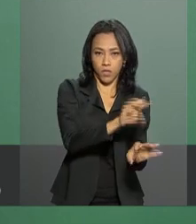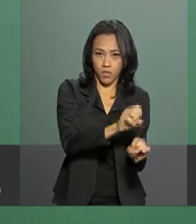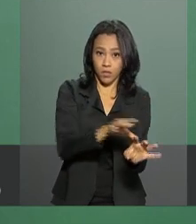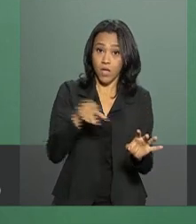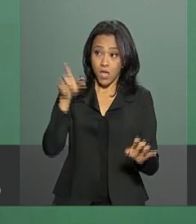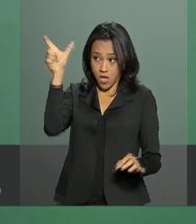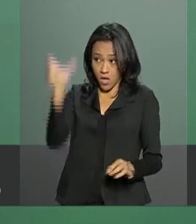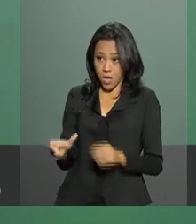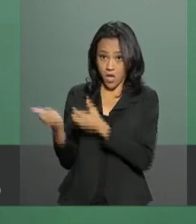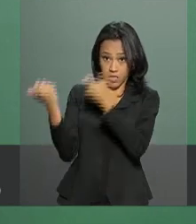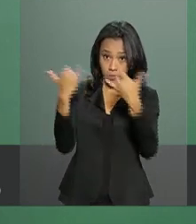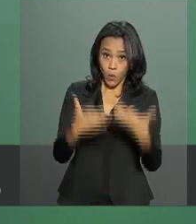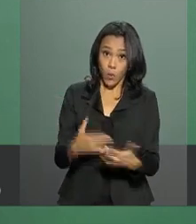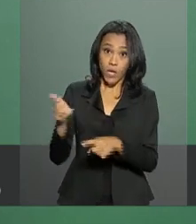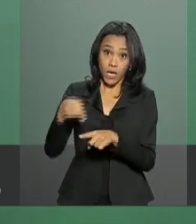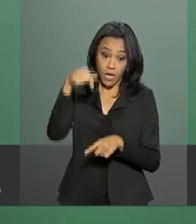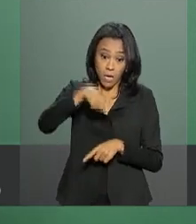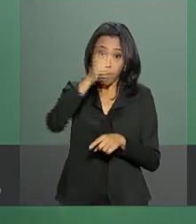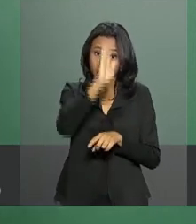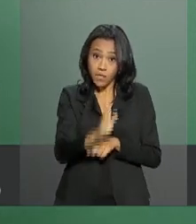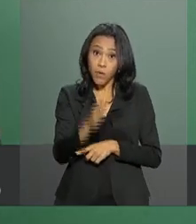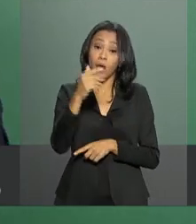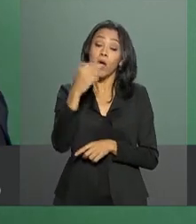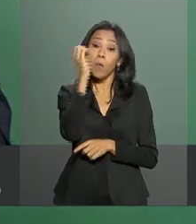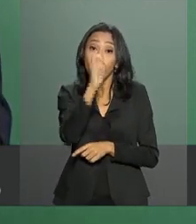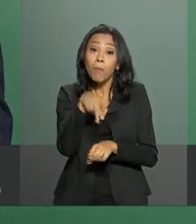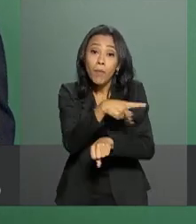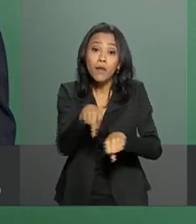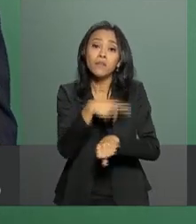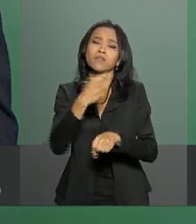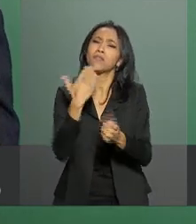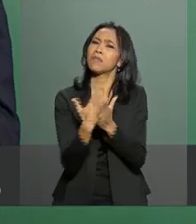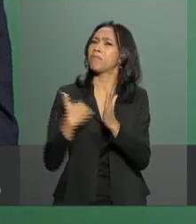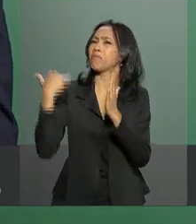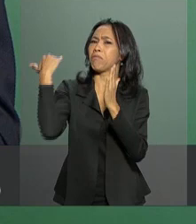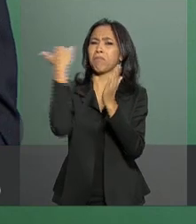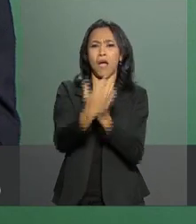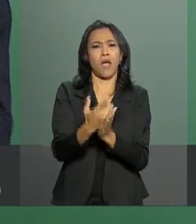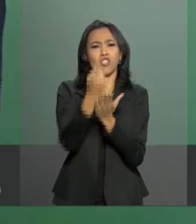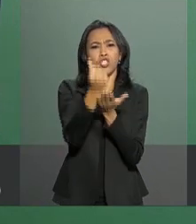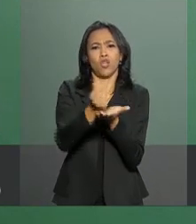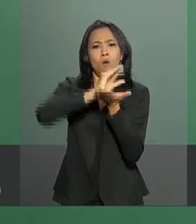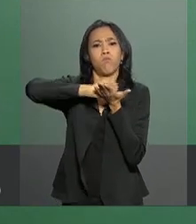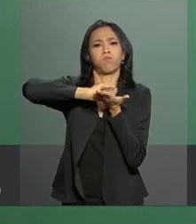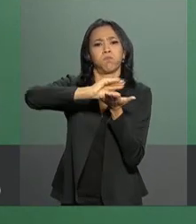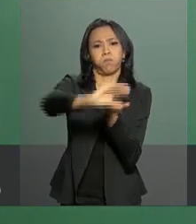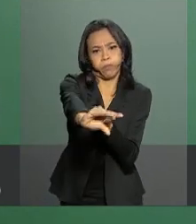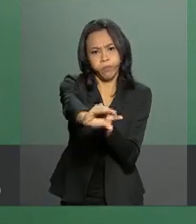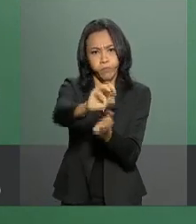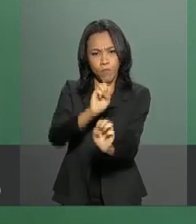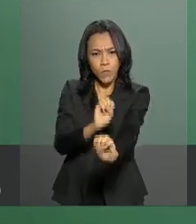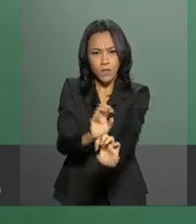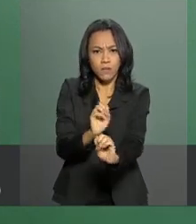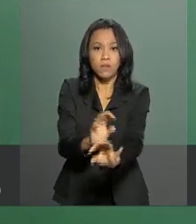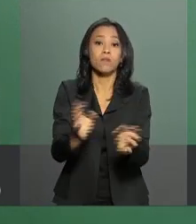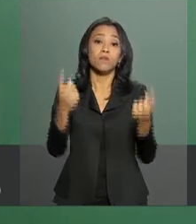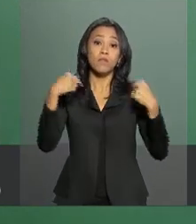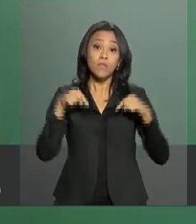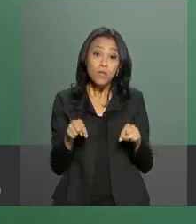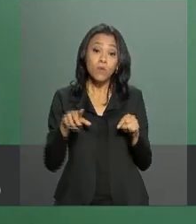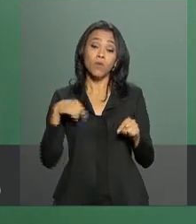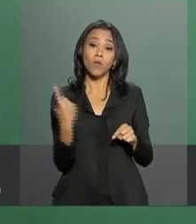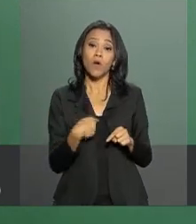em educação então nós estamos dando uma resposta em breve se o tempo em menos de dois anos aos poucos nós estamos dando uma